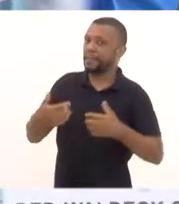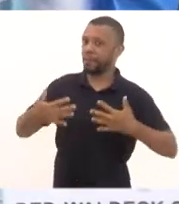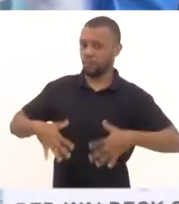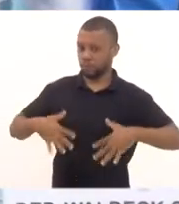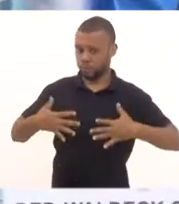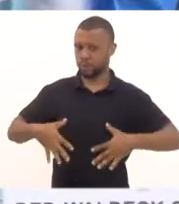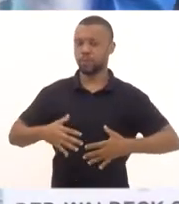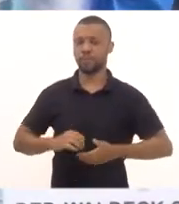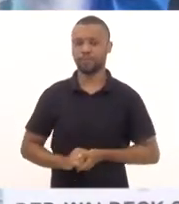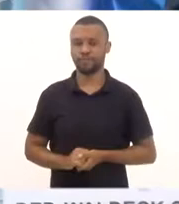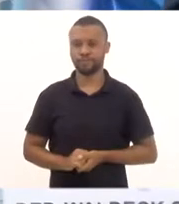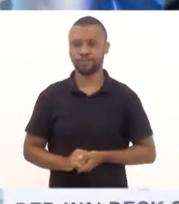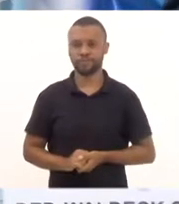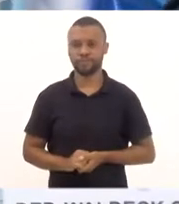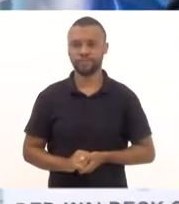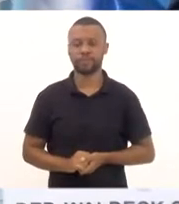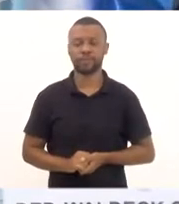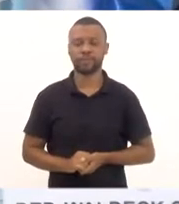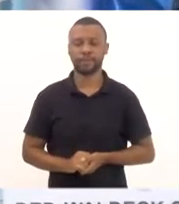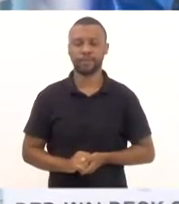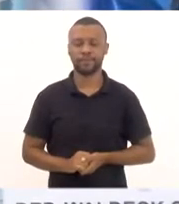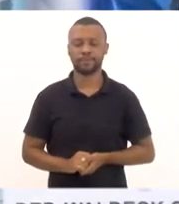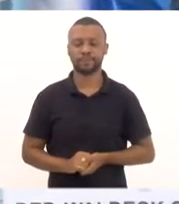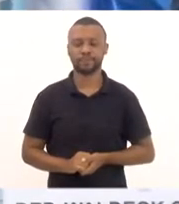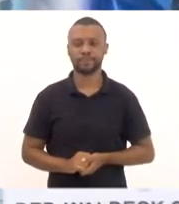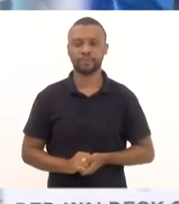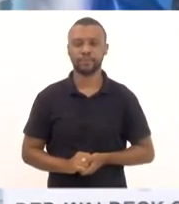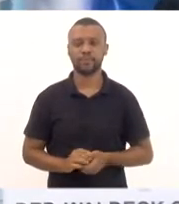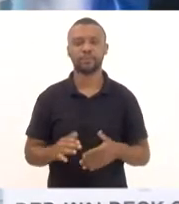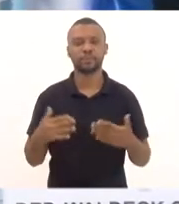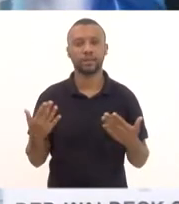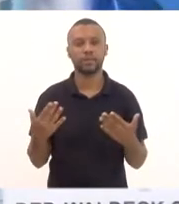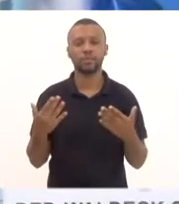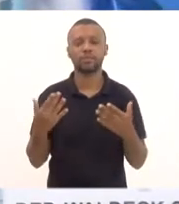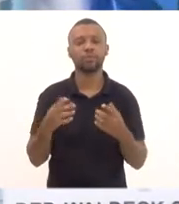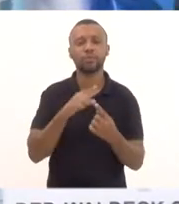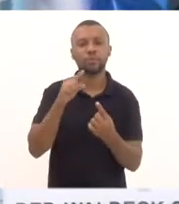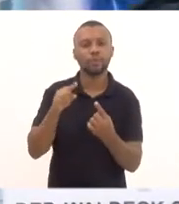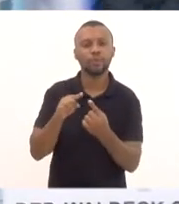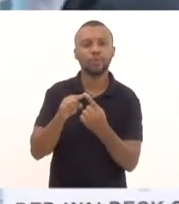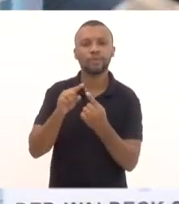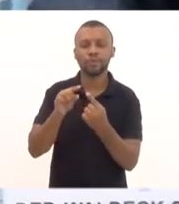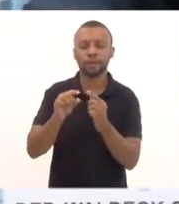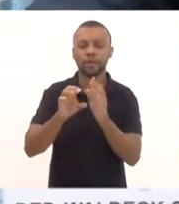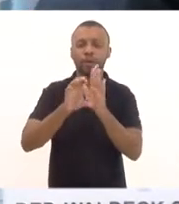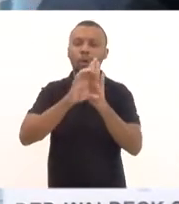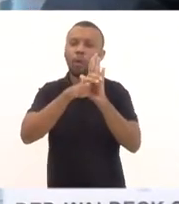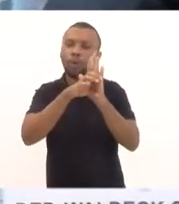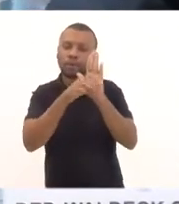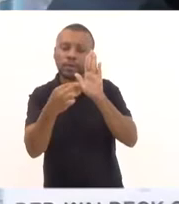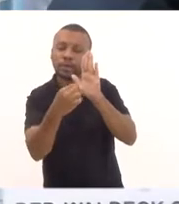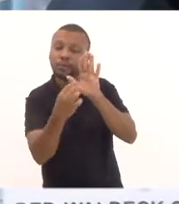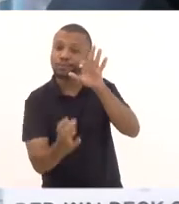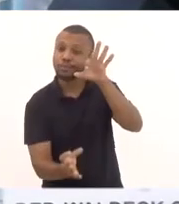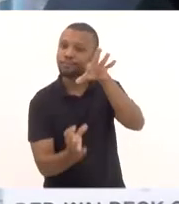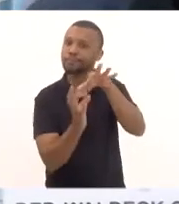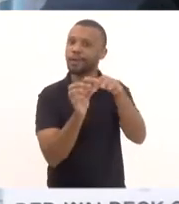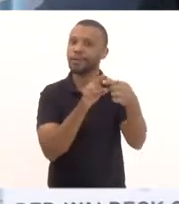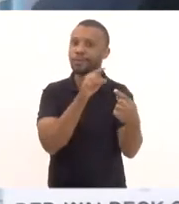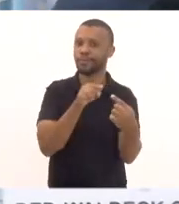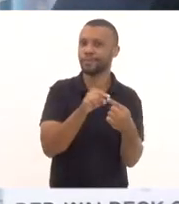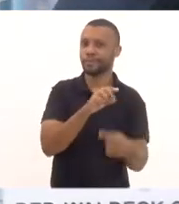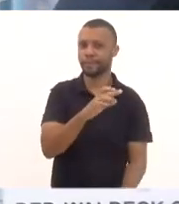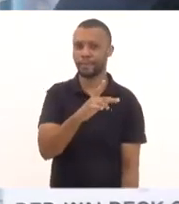então trabalho para consecução consecução dos objetivos ACP e chupando